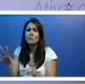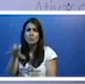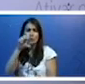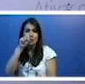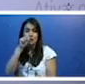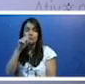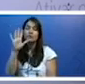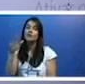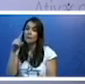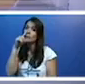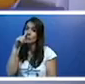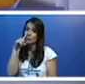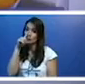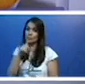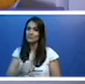ser perigoso.